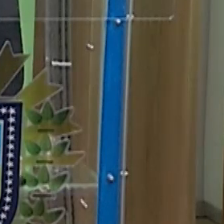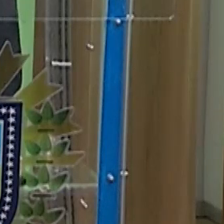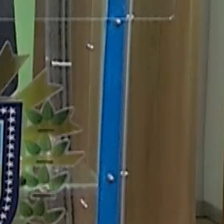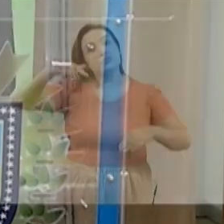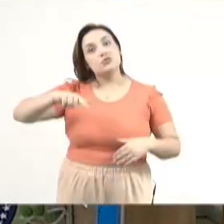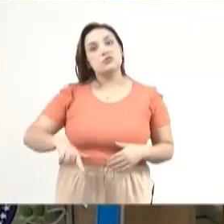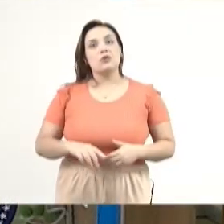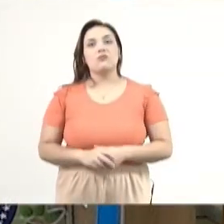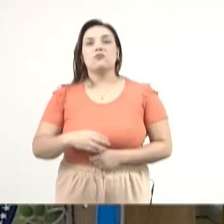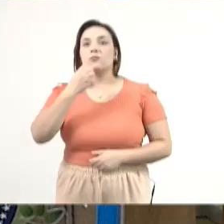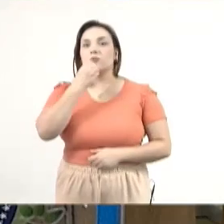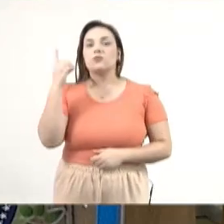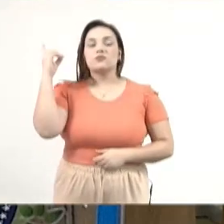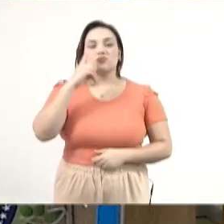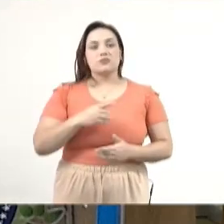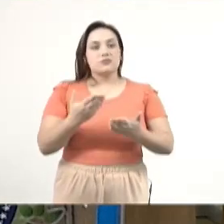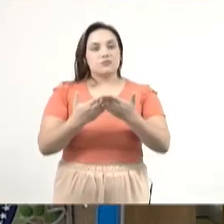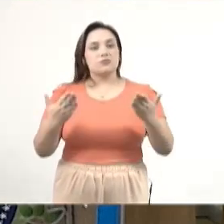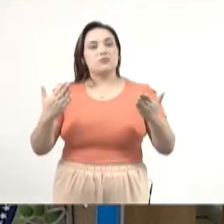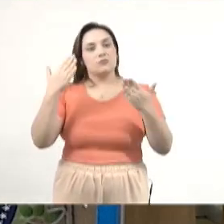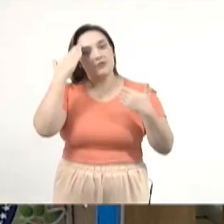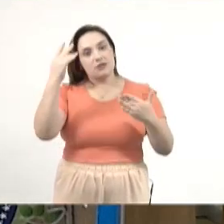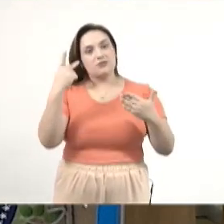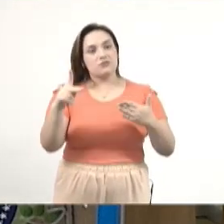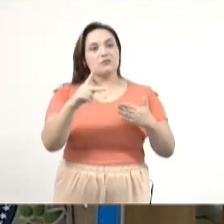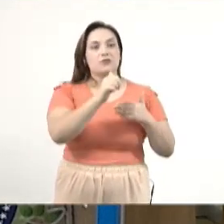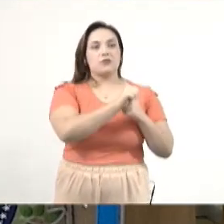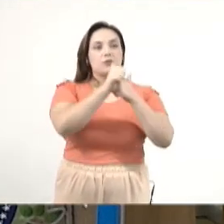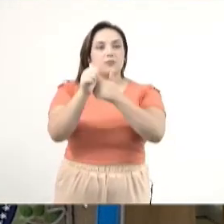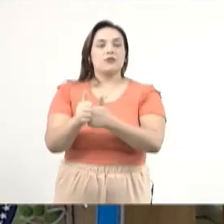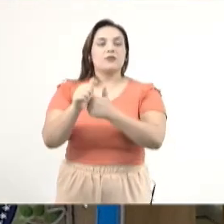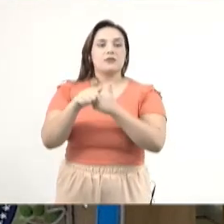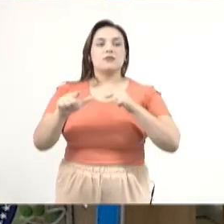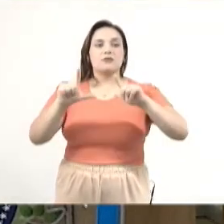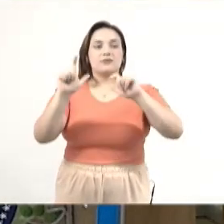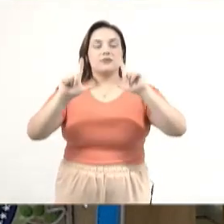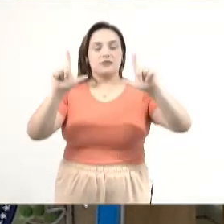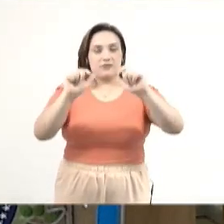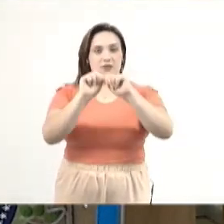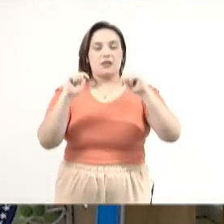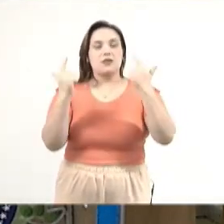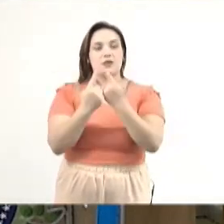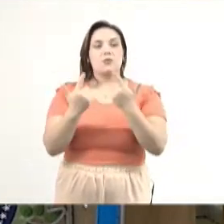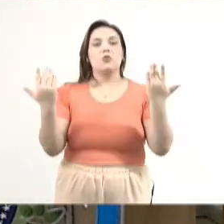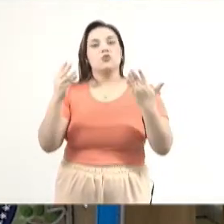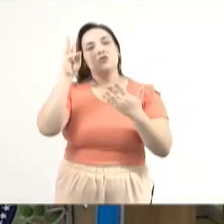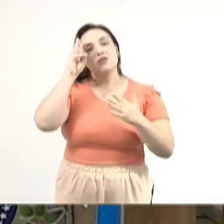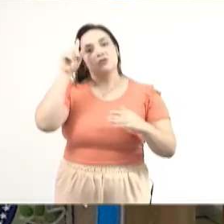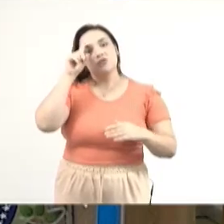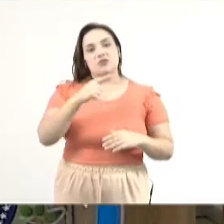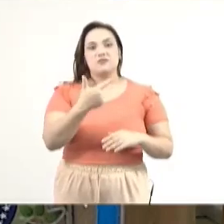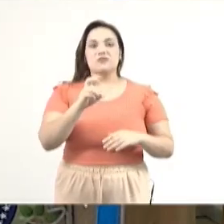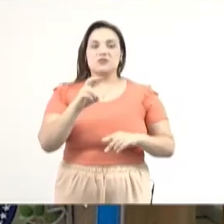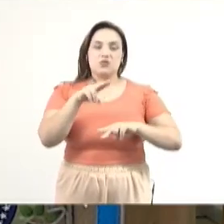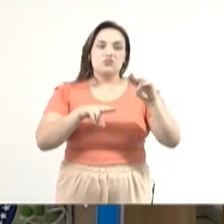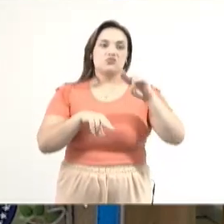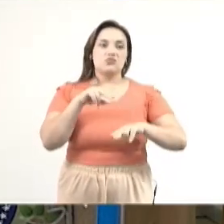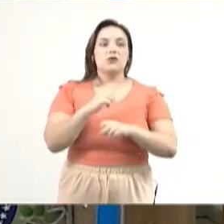Mais uma vez, muito bom dia para você, obrigado pela sua audiência aqui na TV Alemes, nesta terça-feira, 25 de junho